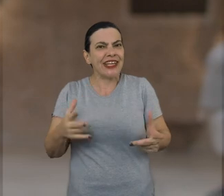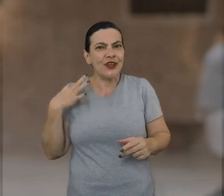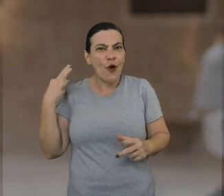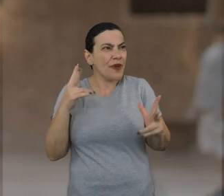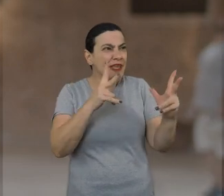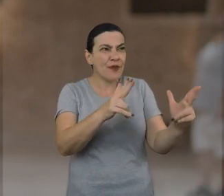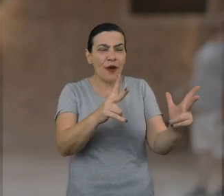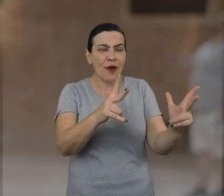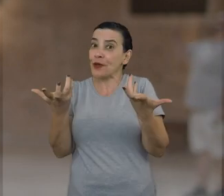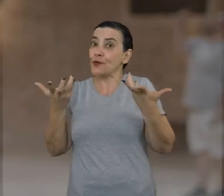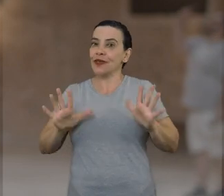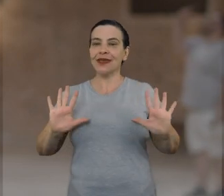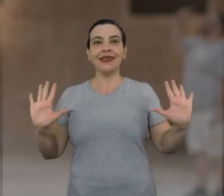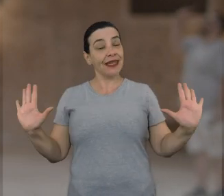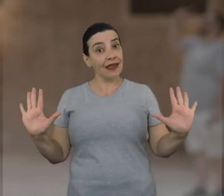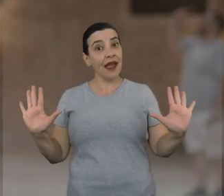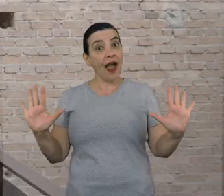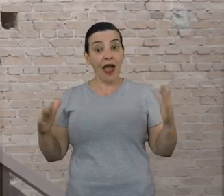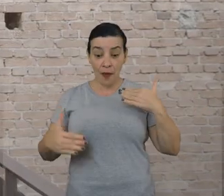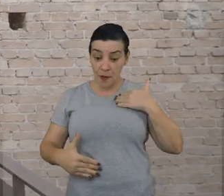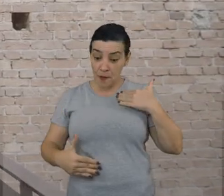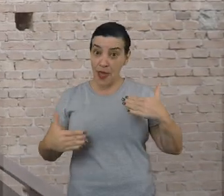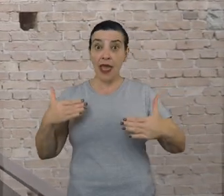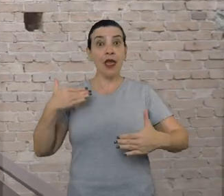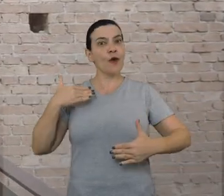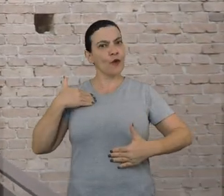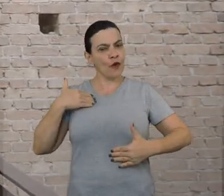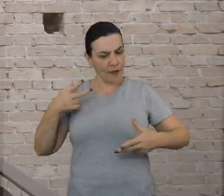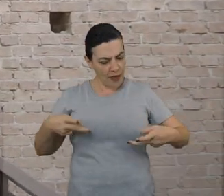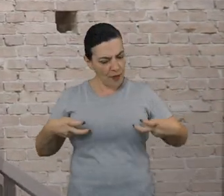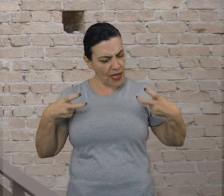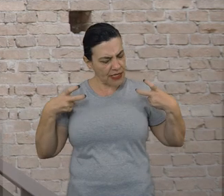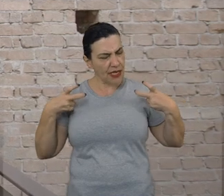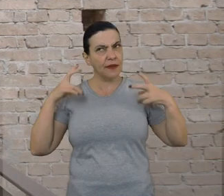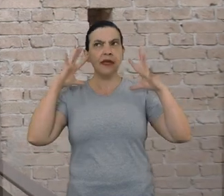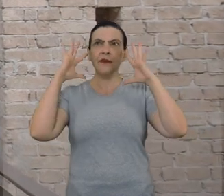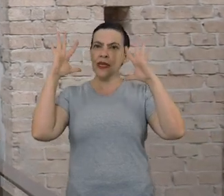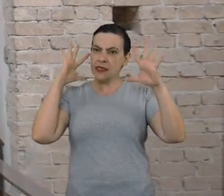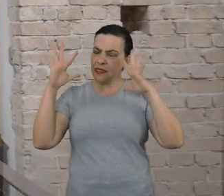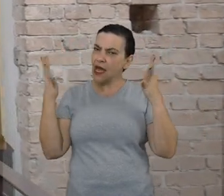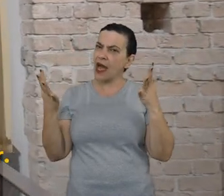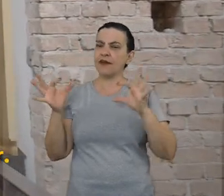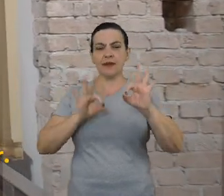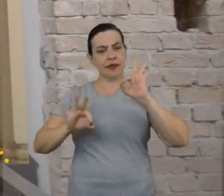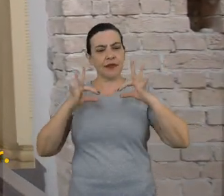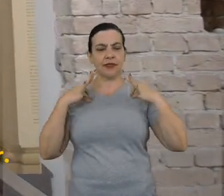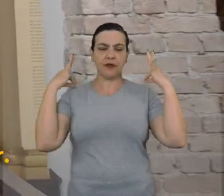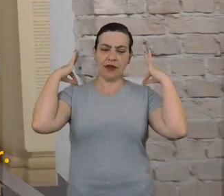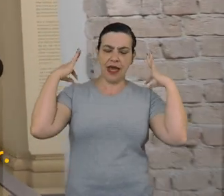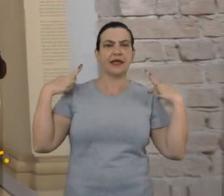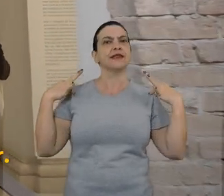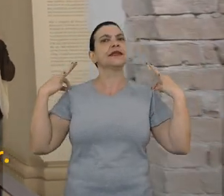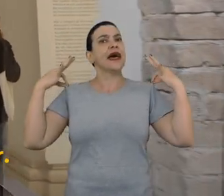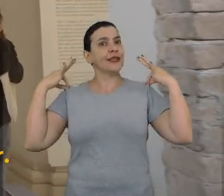corpo, começou com o meu corpo sendo o suporte. Então, fazia meus próprios colares, minhas próprias roupas. Então,